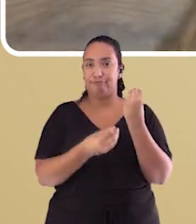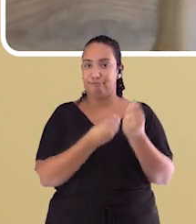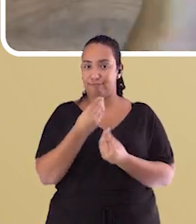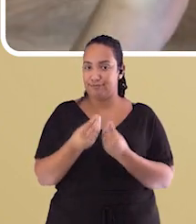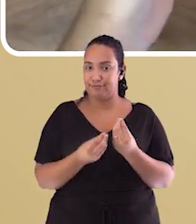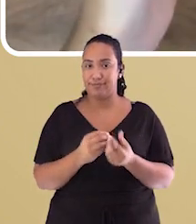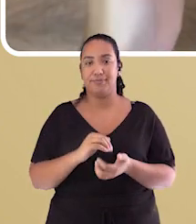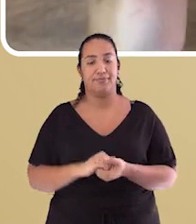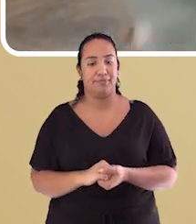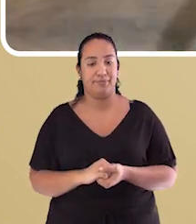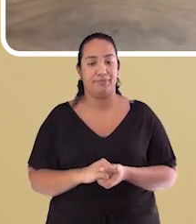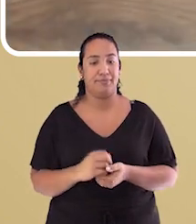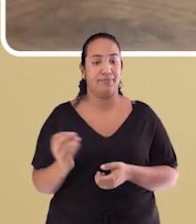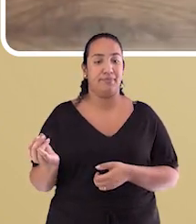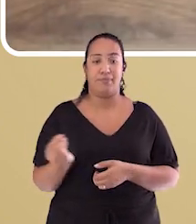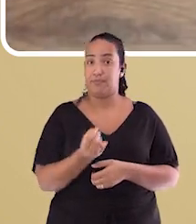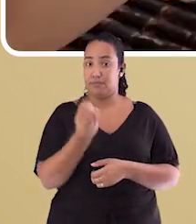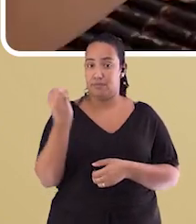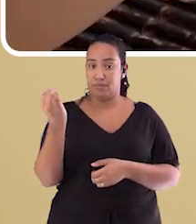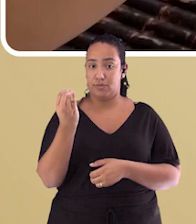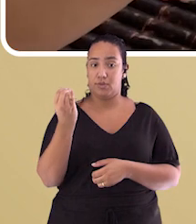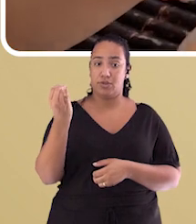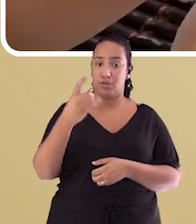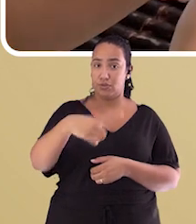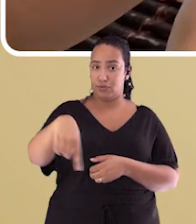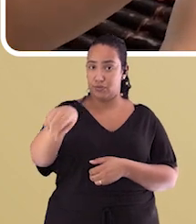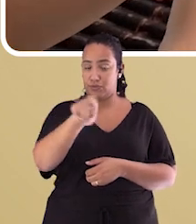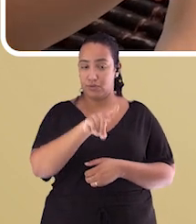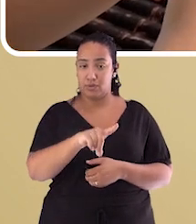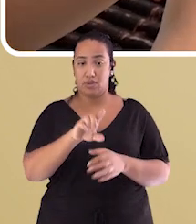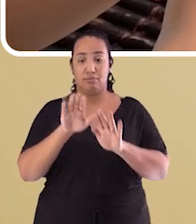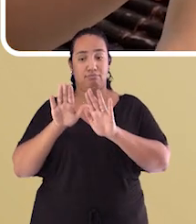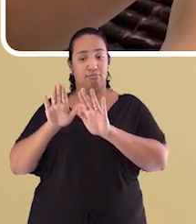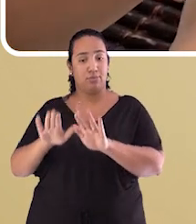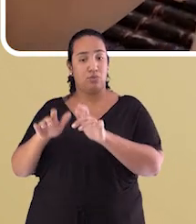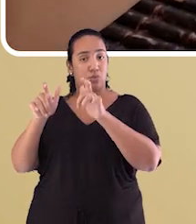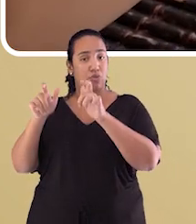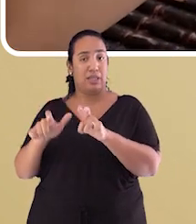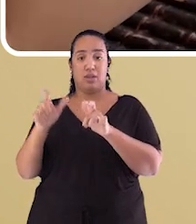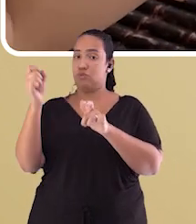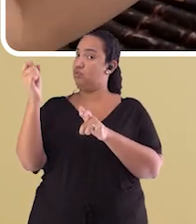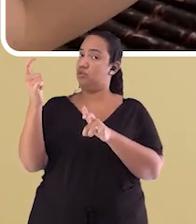assim o resultado. É importante que você deixe a sua composteira em